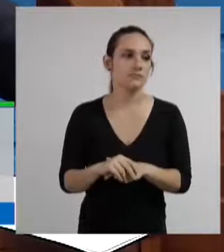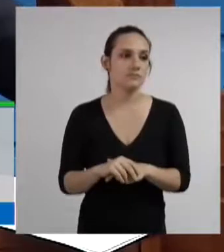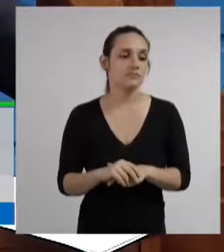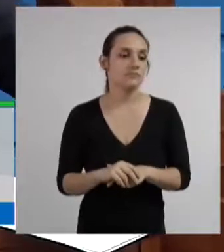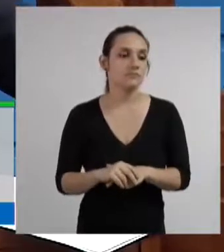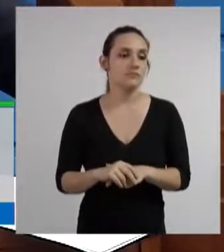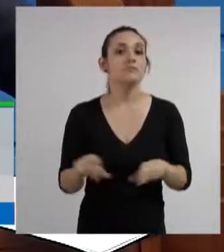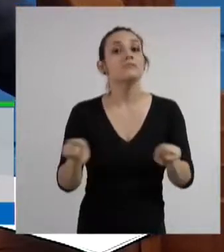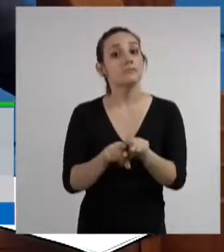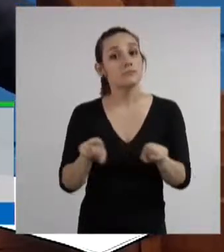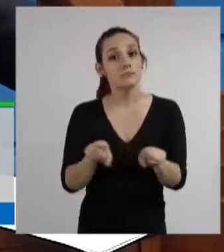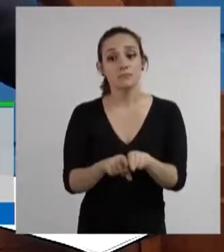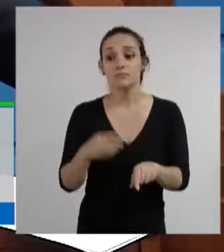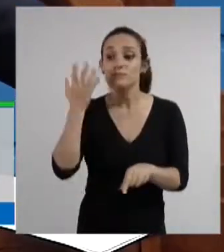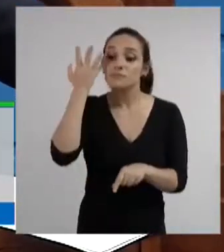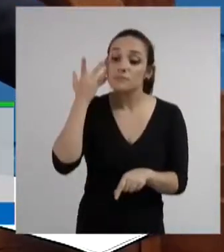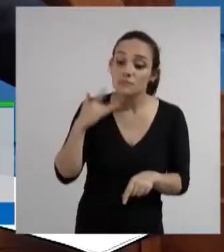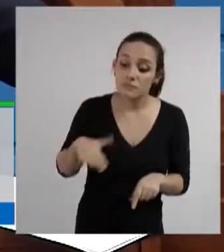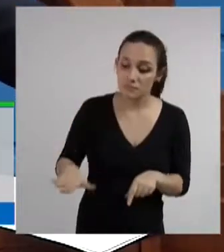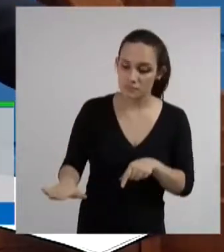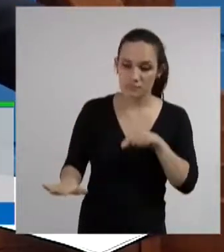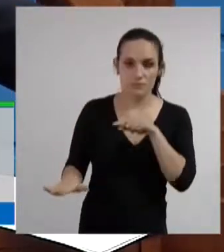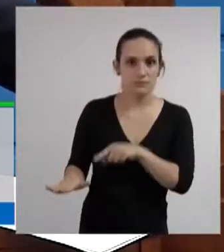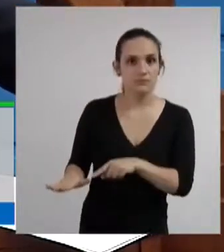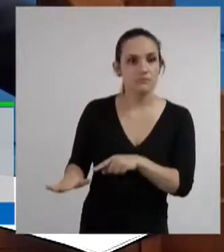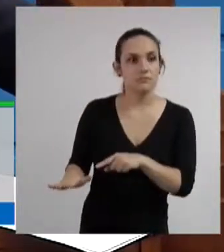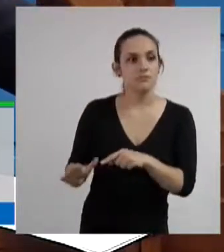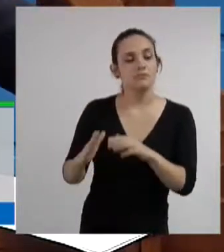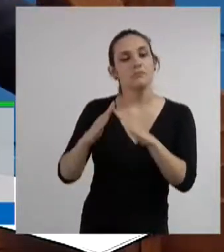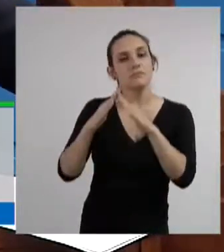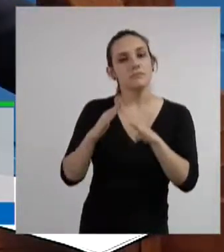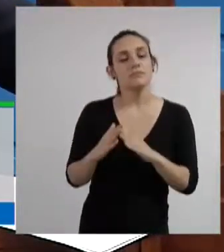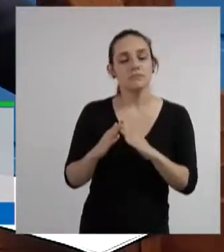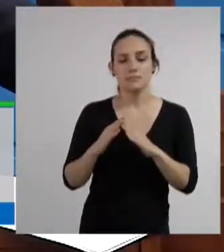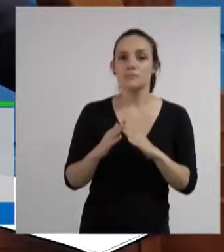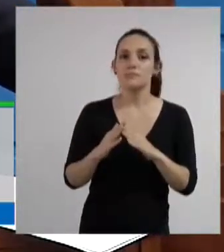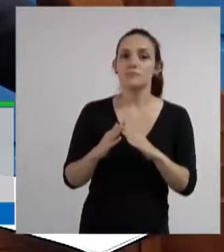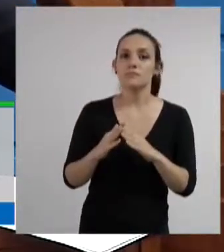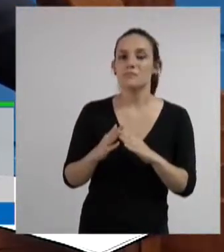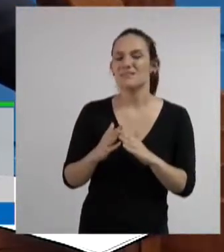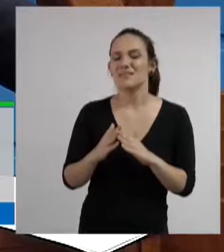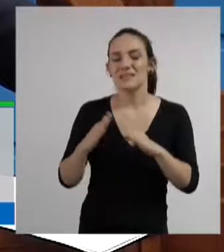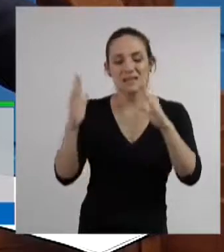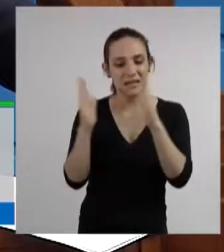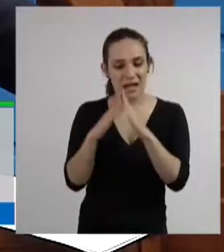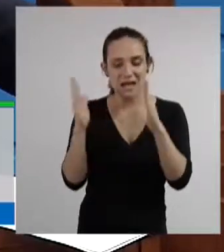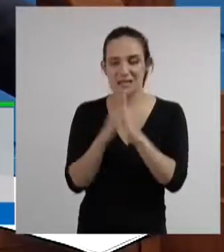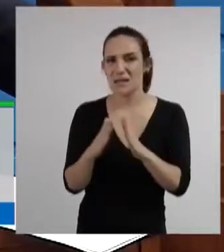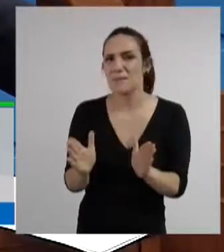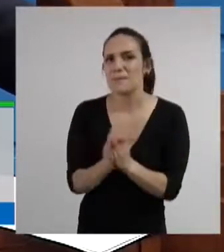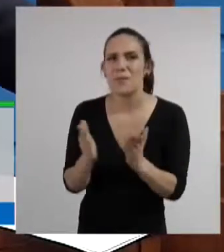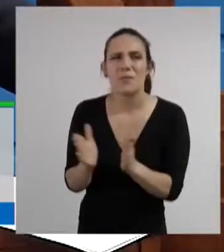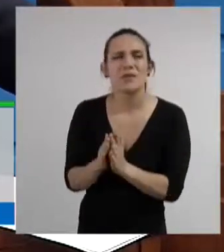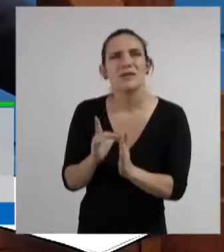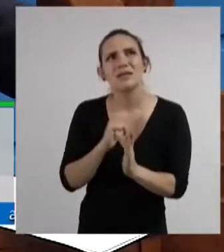crianças que vivem em domicílios pobres, passando para